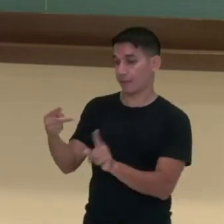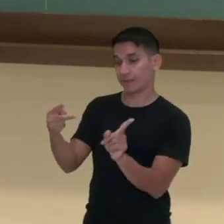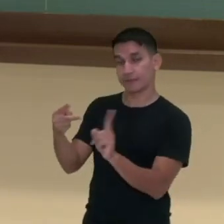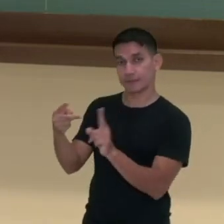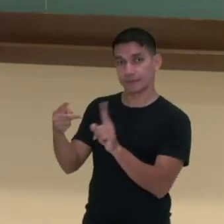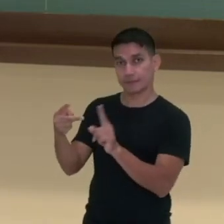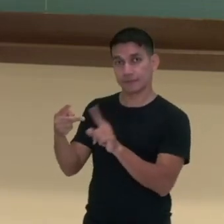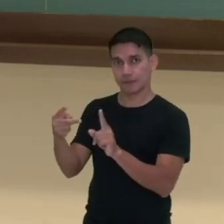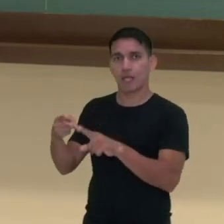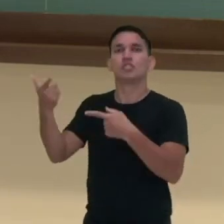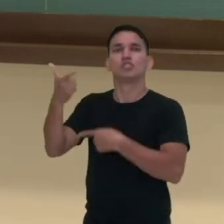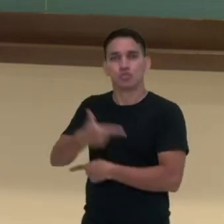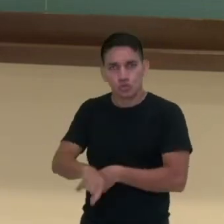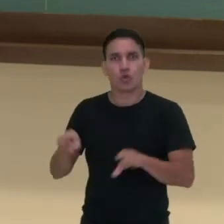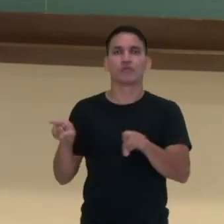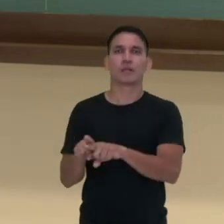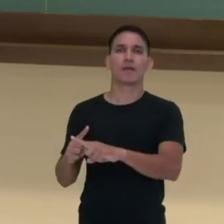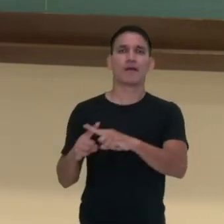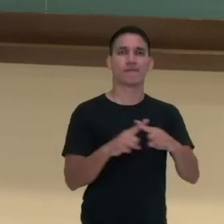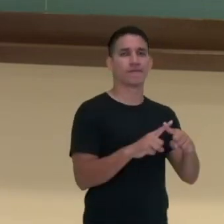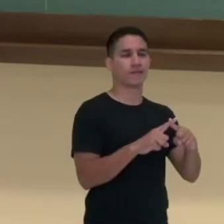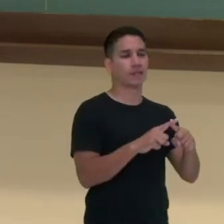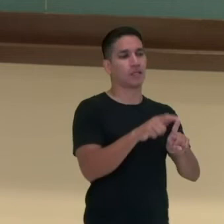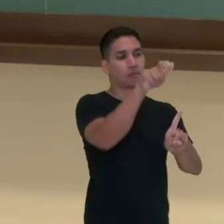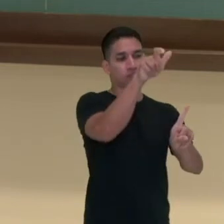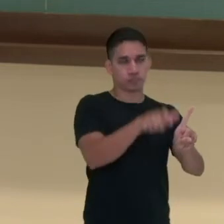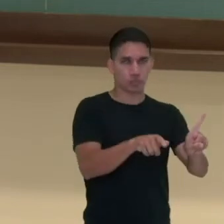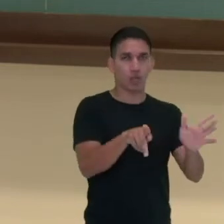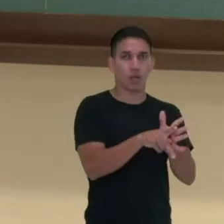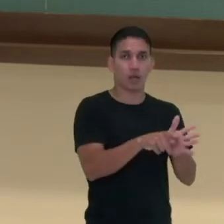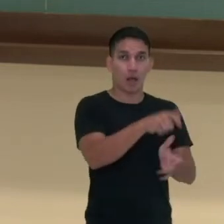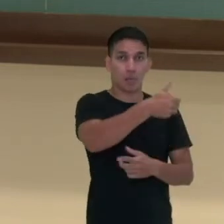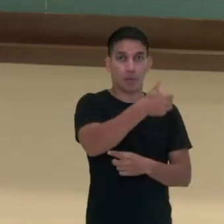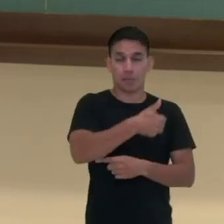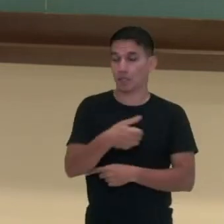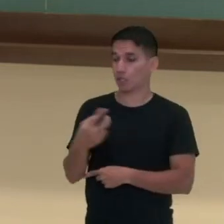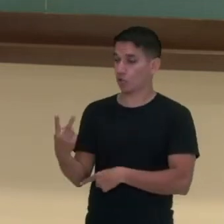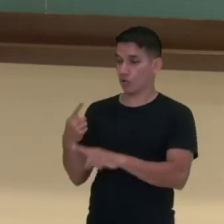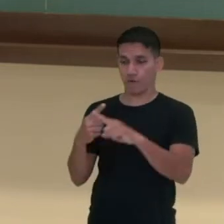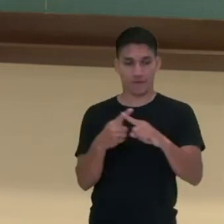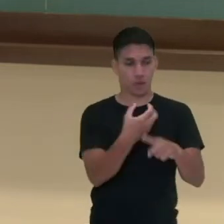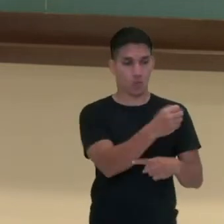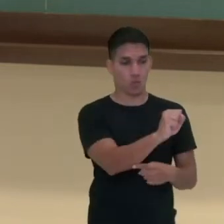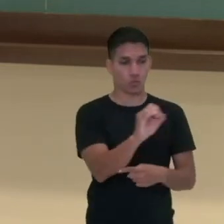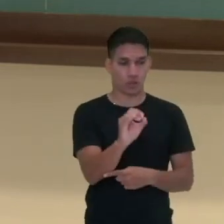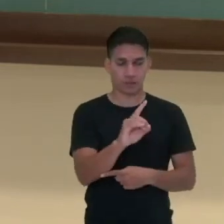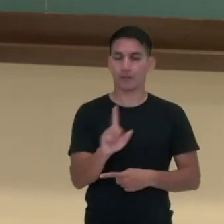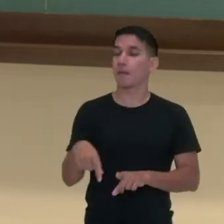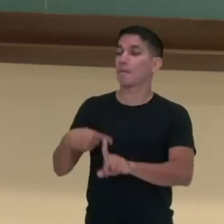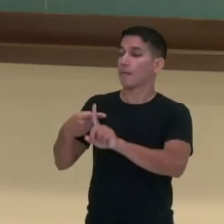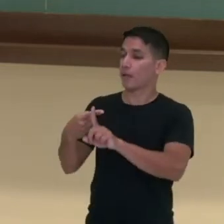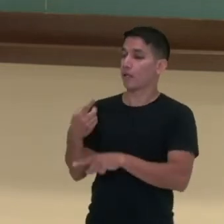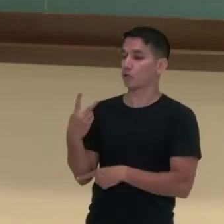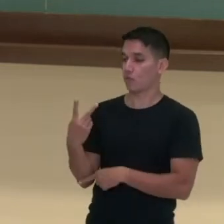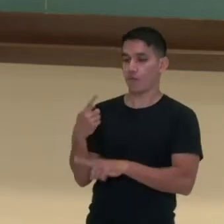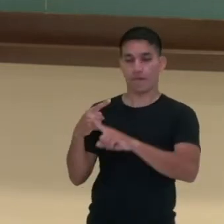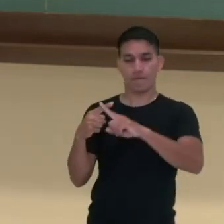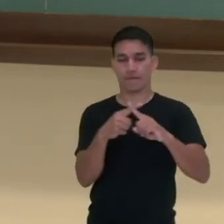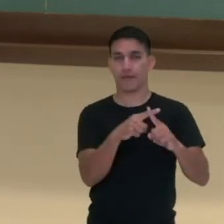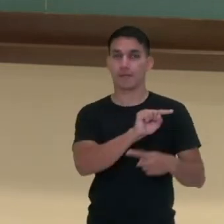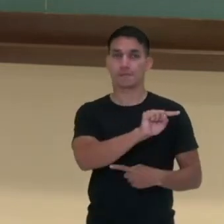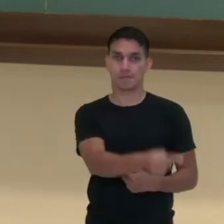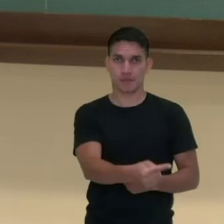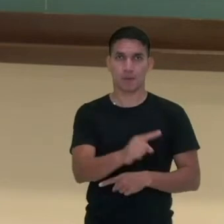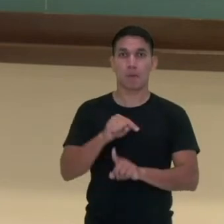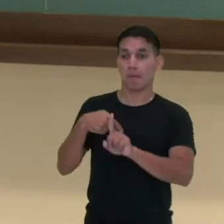linha e novamente vou multiplicar pela primeira coluna. Então, olha só, 2 vezes 800 mais 2 vezes